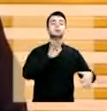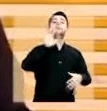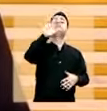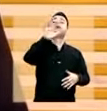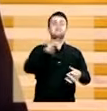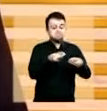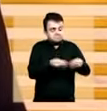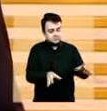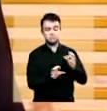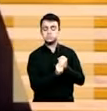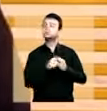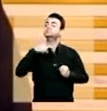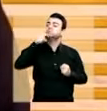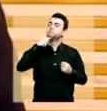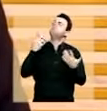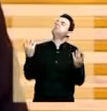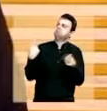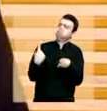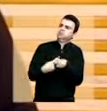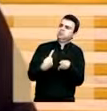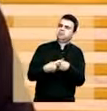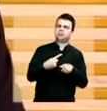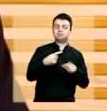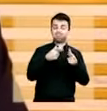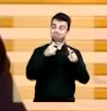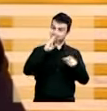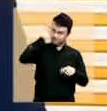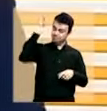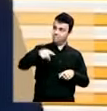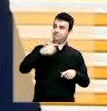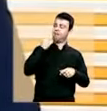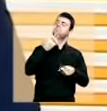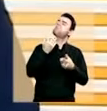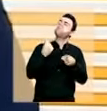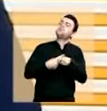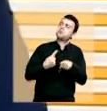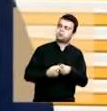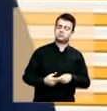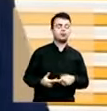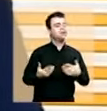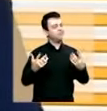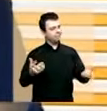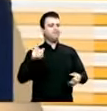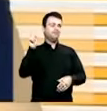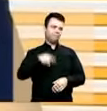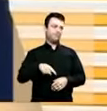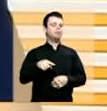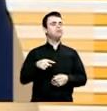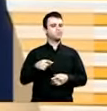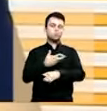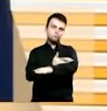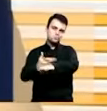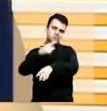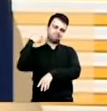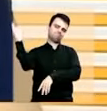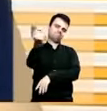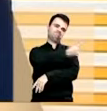mas na hora de desperdiçar a gente é tão mão aberta, principalmente nos alimentos? Isso tudo é uma questão de cultura, né?